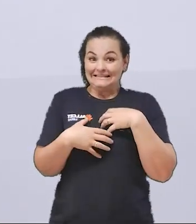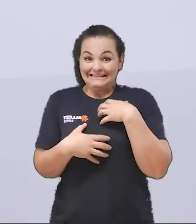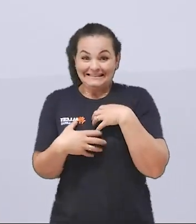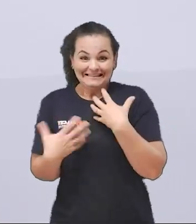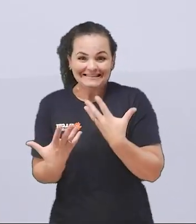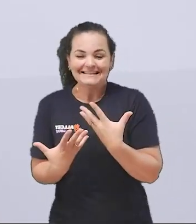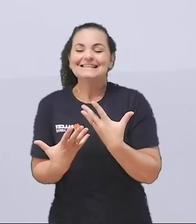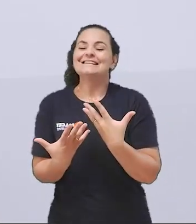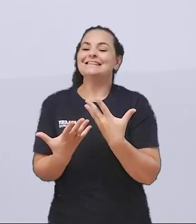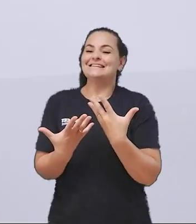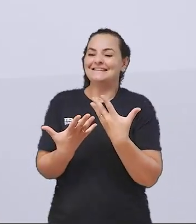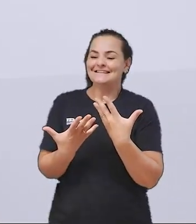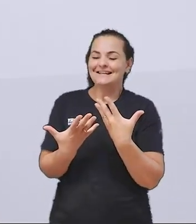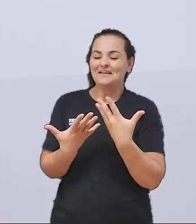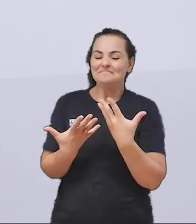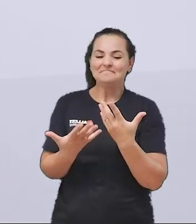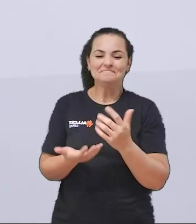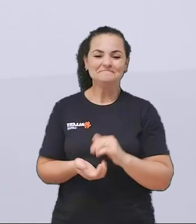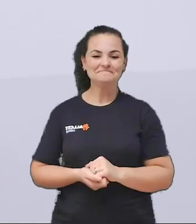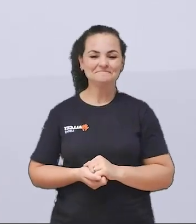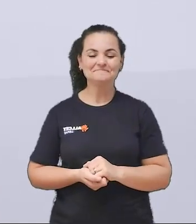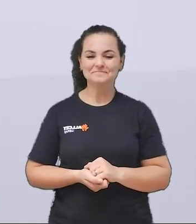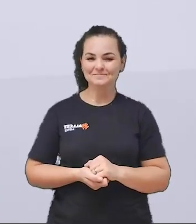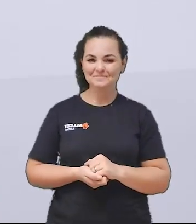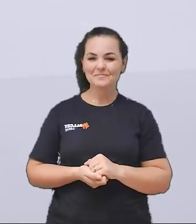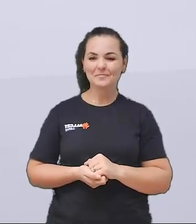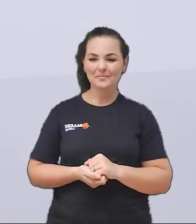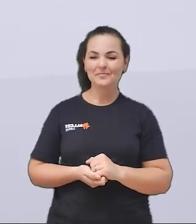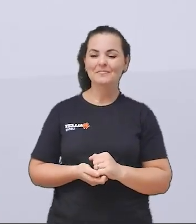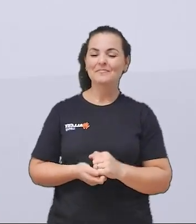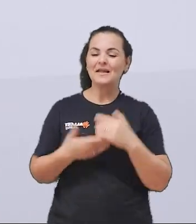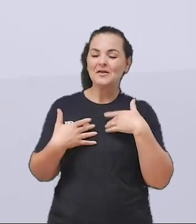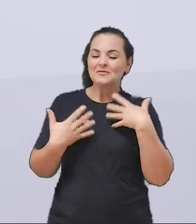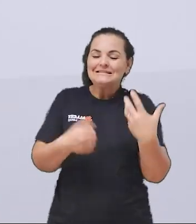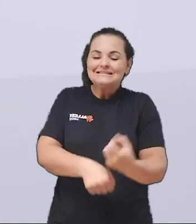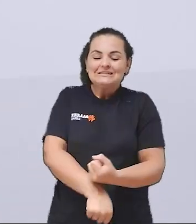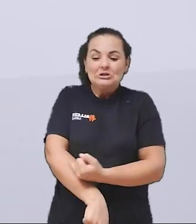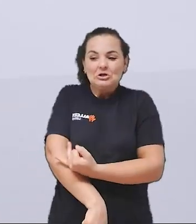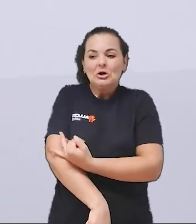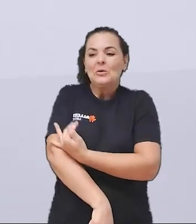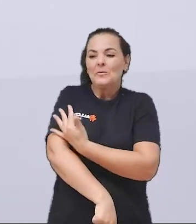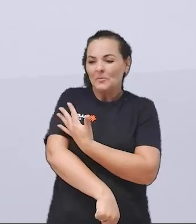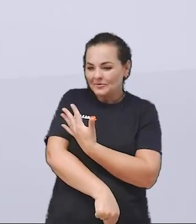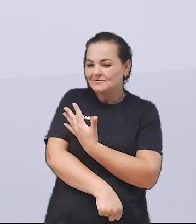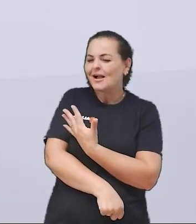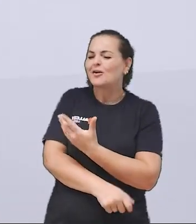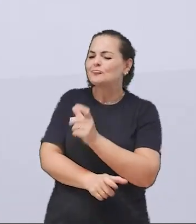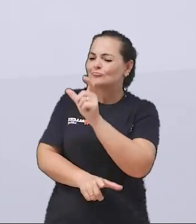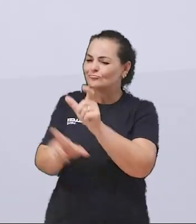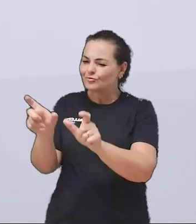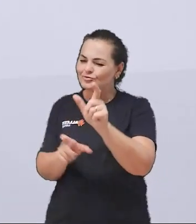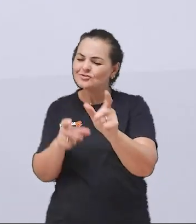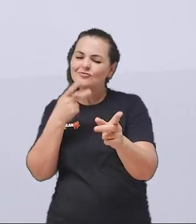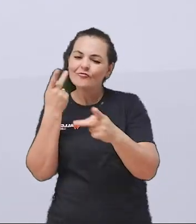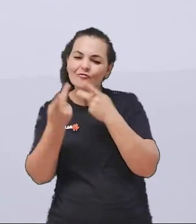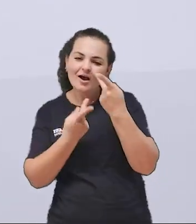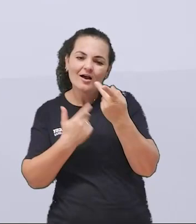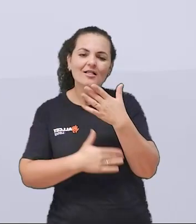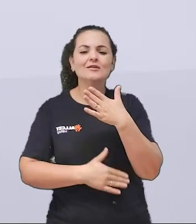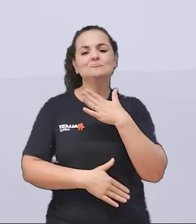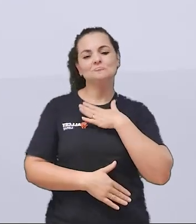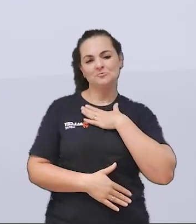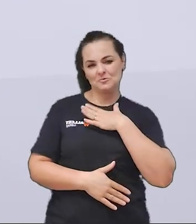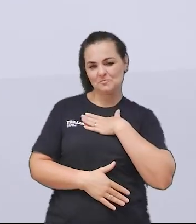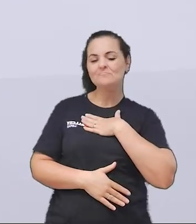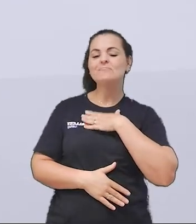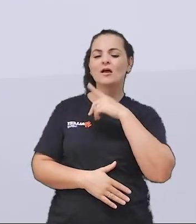vocês conseguiram me desconsertar no sentido de Tá bastante emocionado com